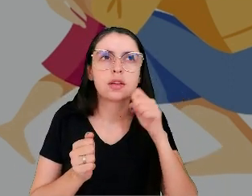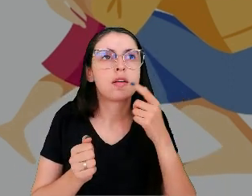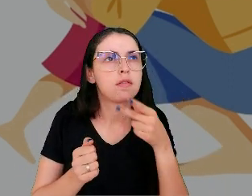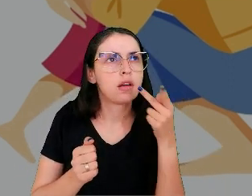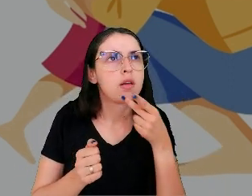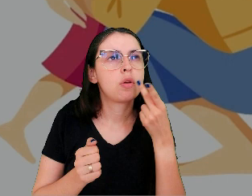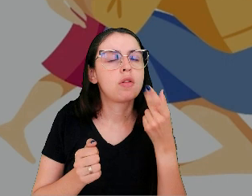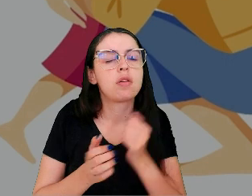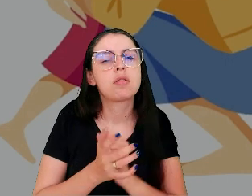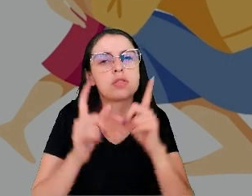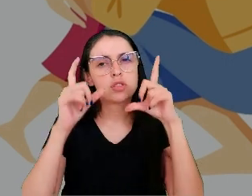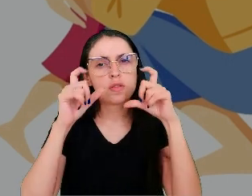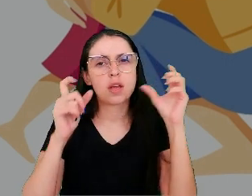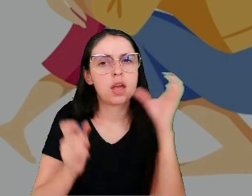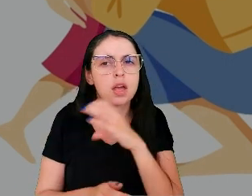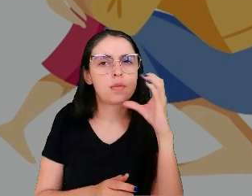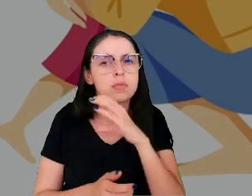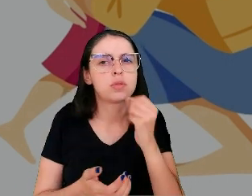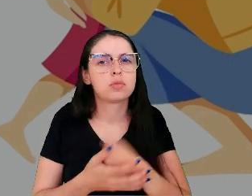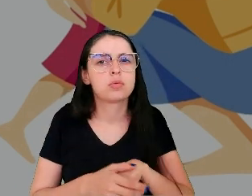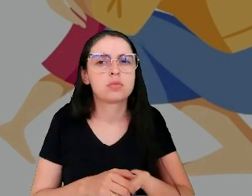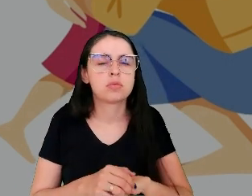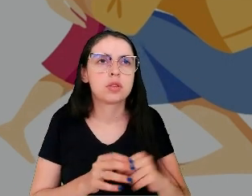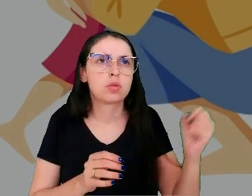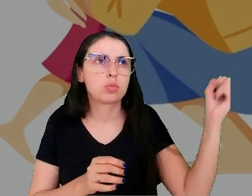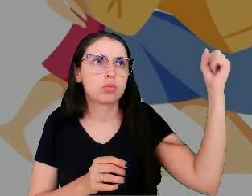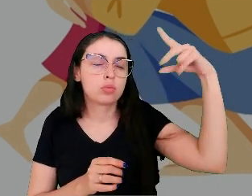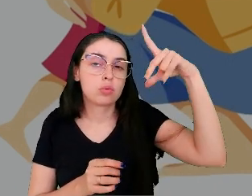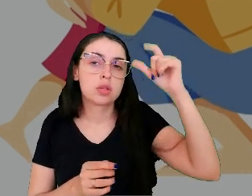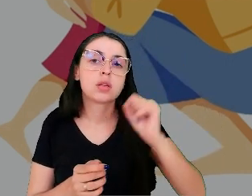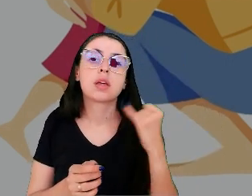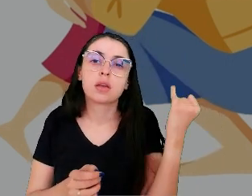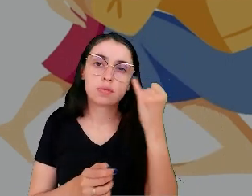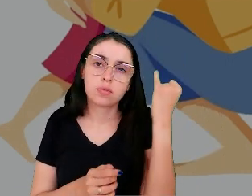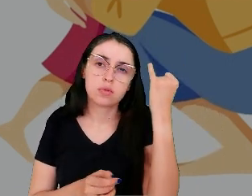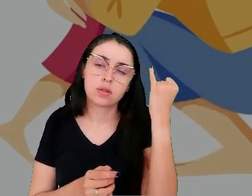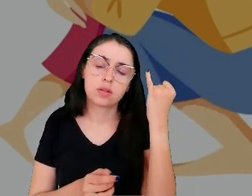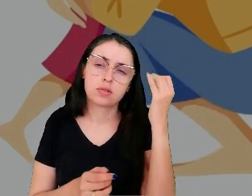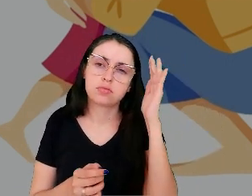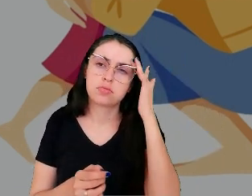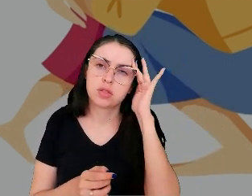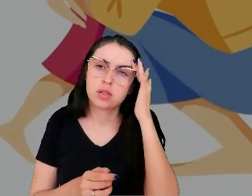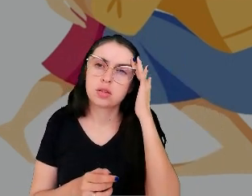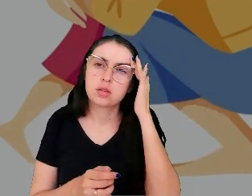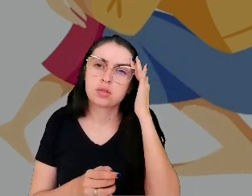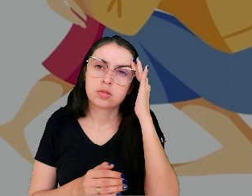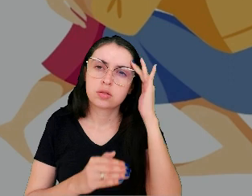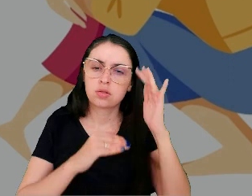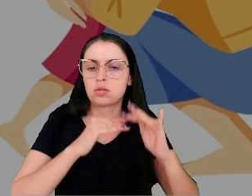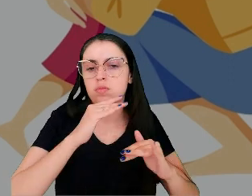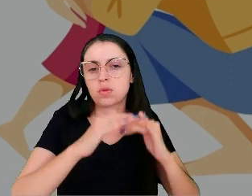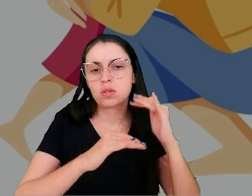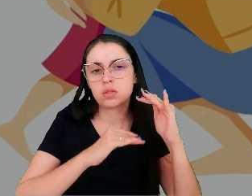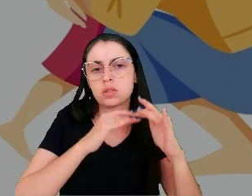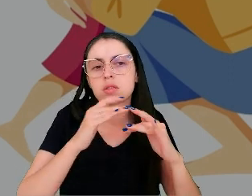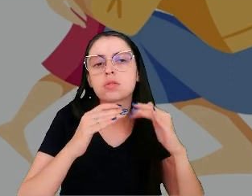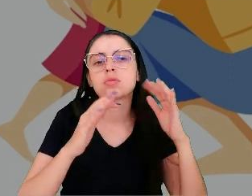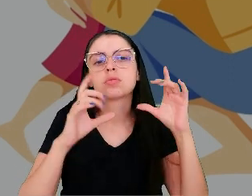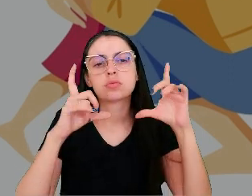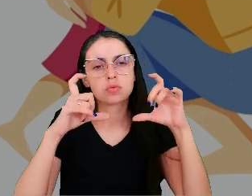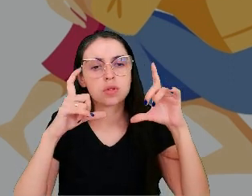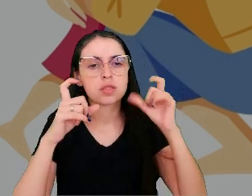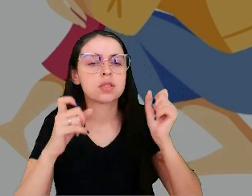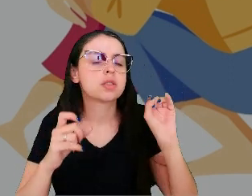foto, né, muito rápido ainda, vendo a luz, mas é muito importante a gente entender que no processo fotográfico a gente